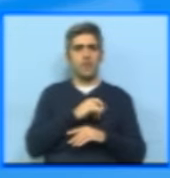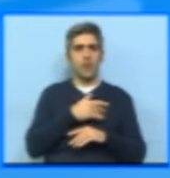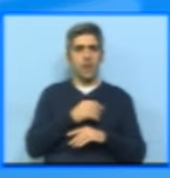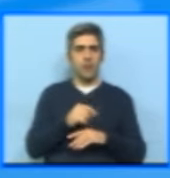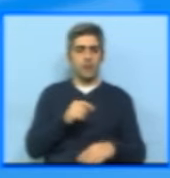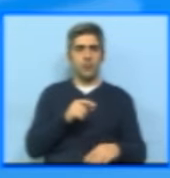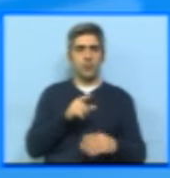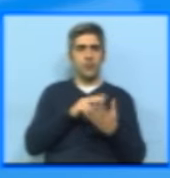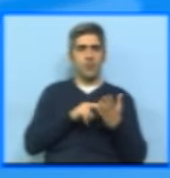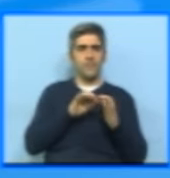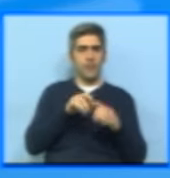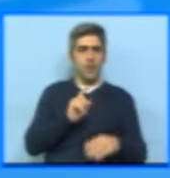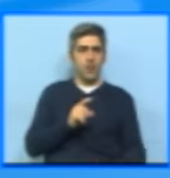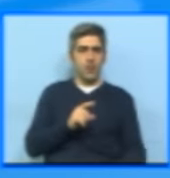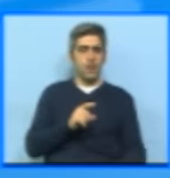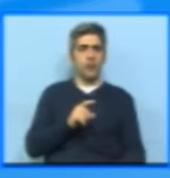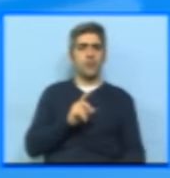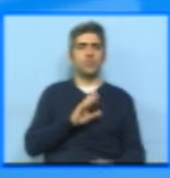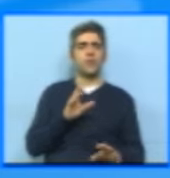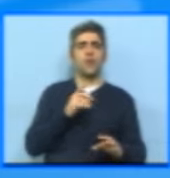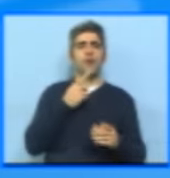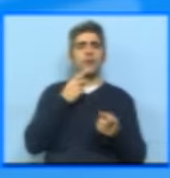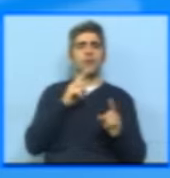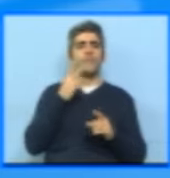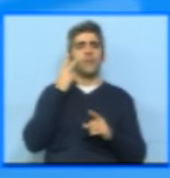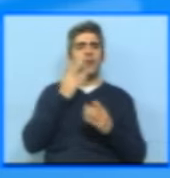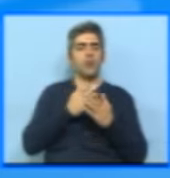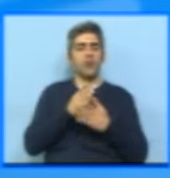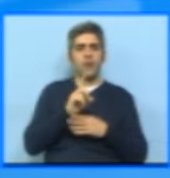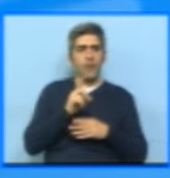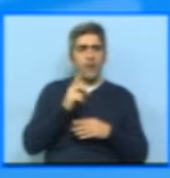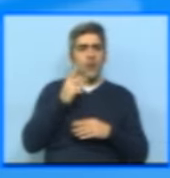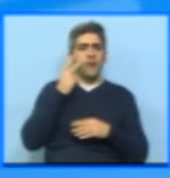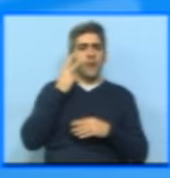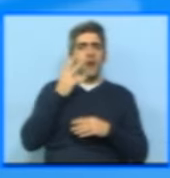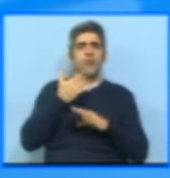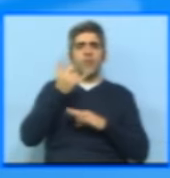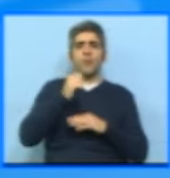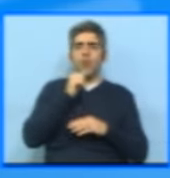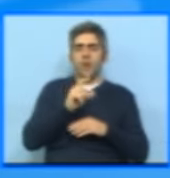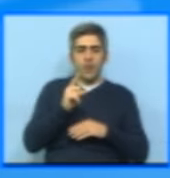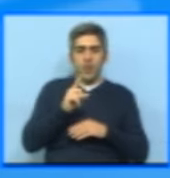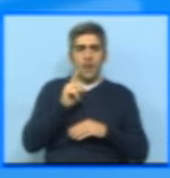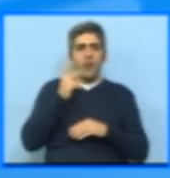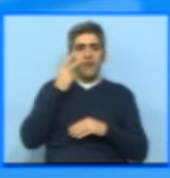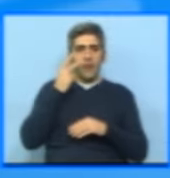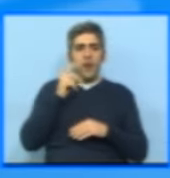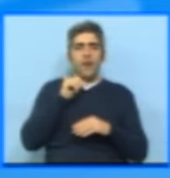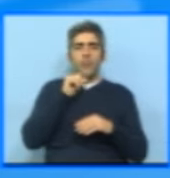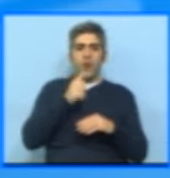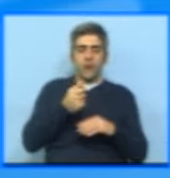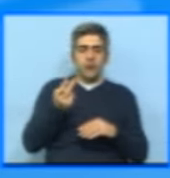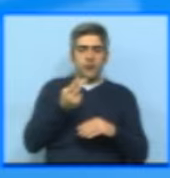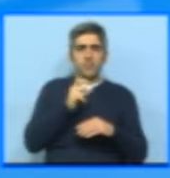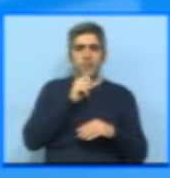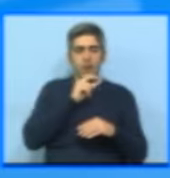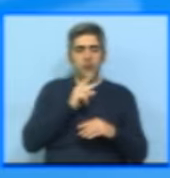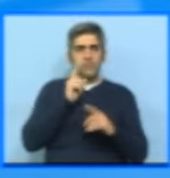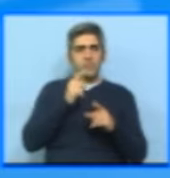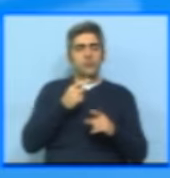Portanto, a vida e a imortalidade não é só para a ressurreição, para uma vida pós-morte. Não, a vida e a imortalidade podemos